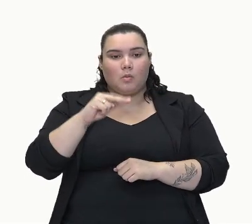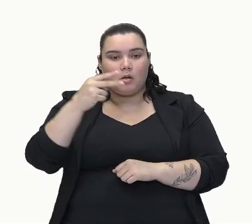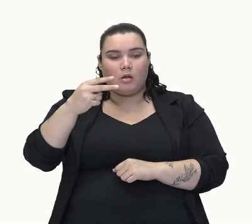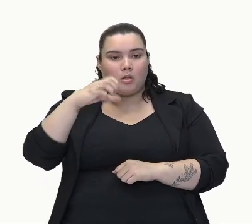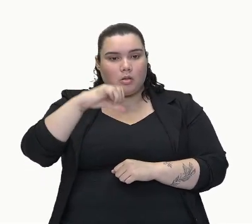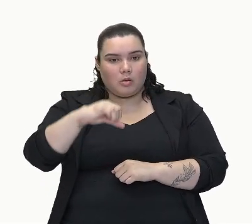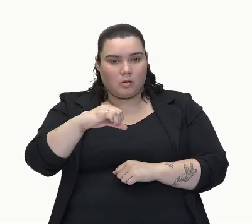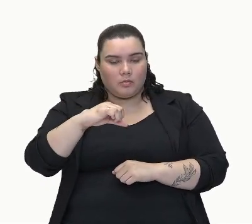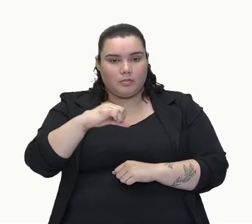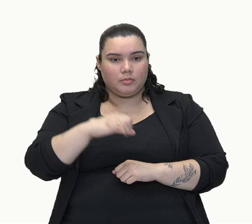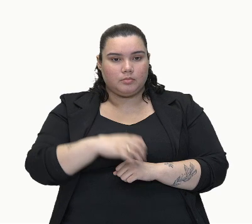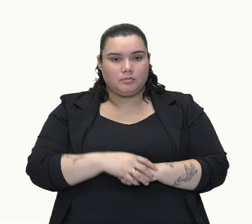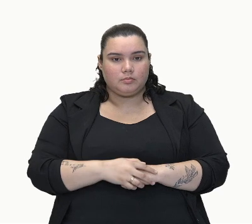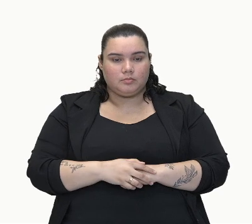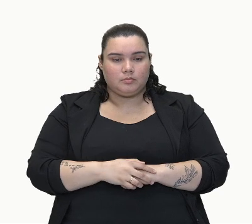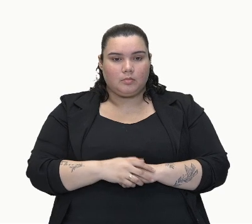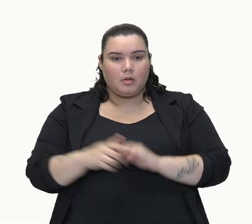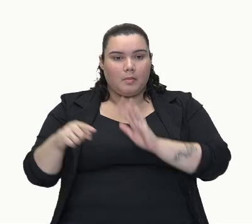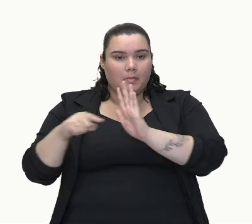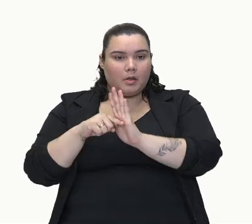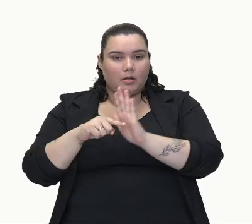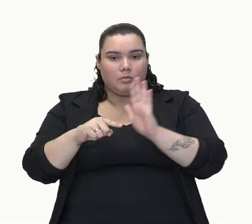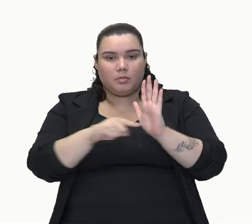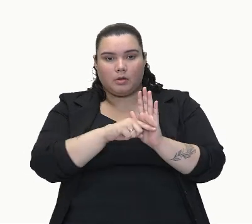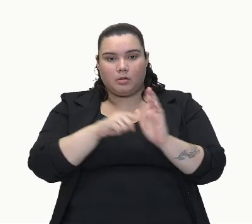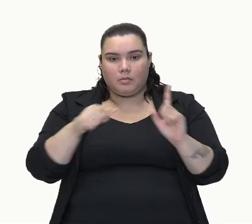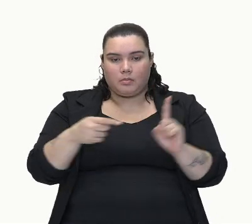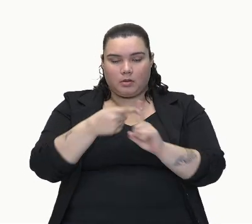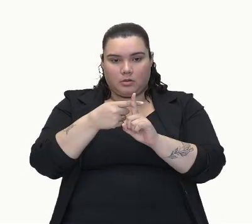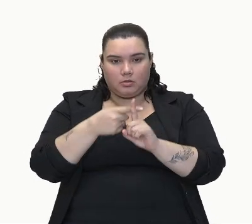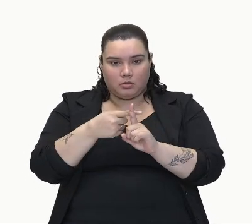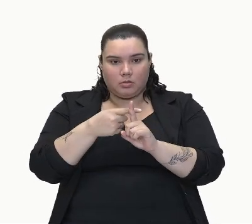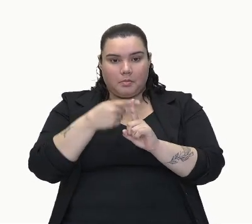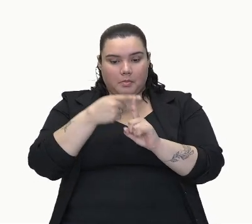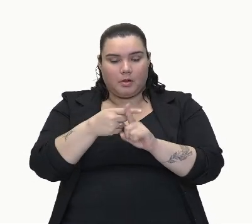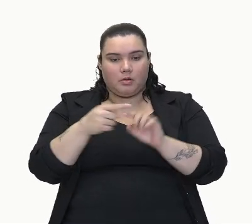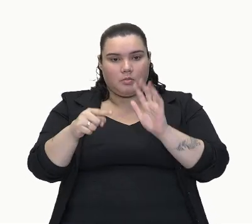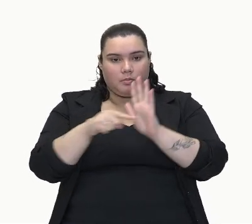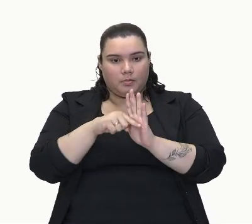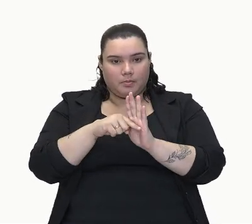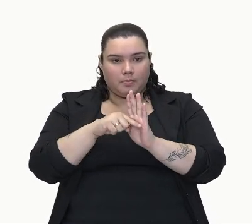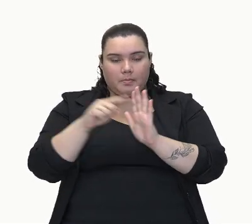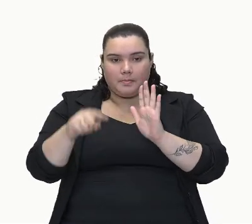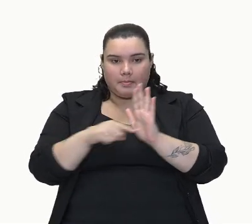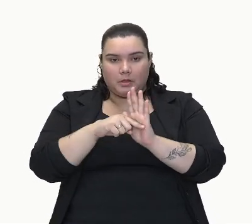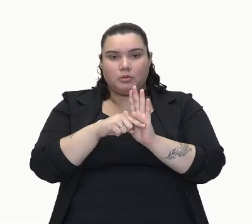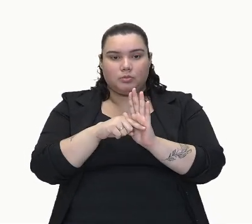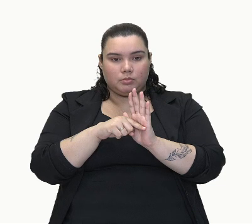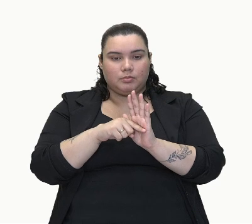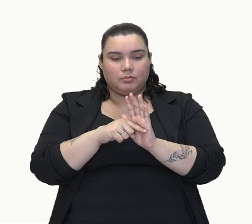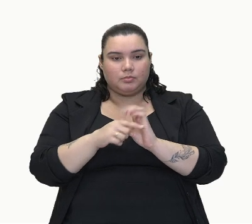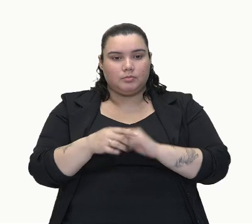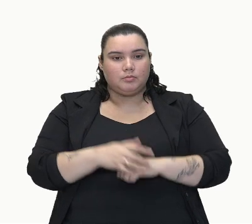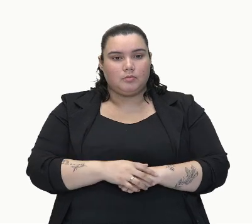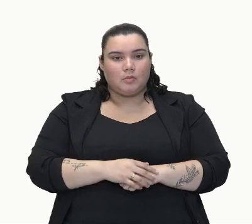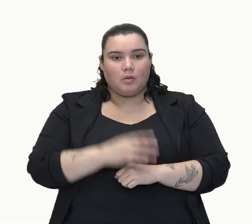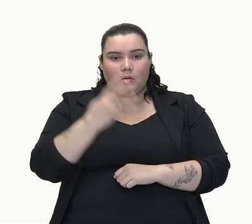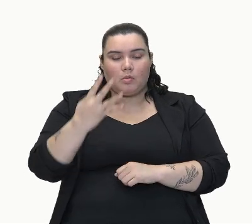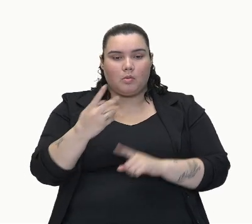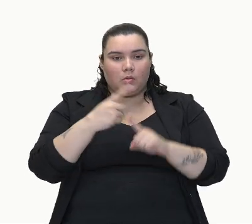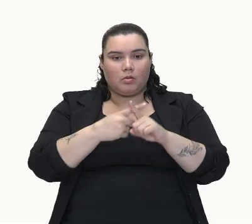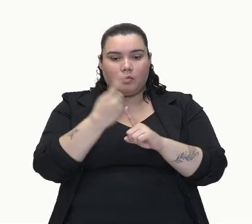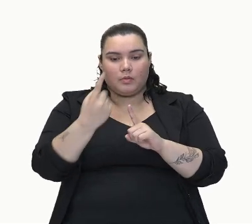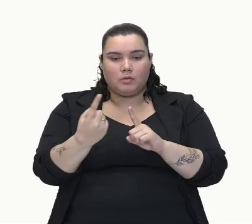9. Aqui, ó, temos menos com menos dá mais com menos vai dar menos. 4 vezes 1